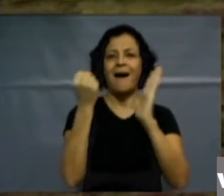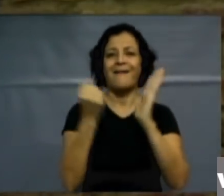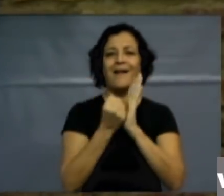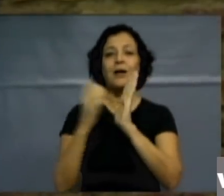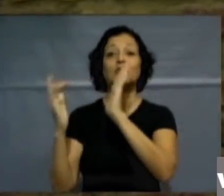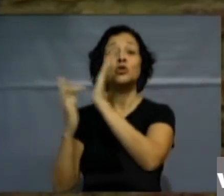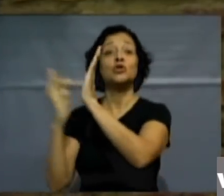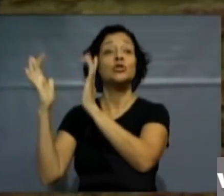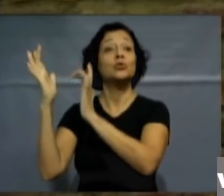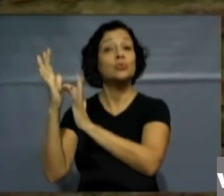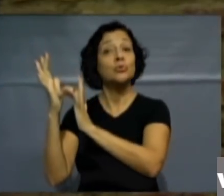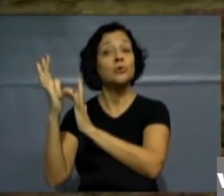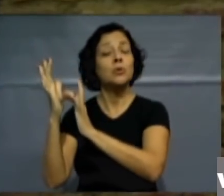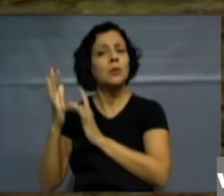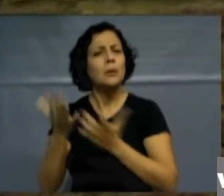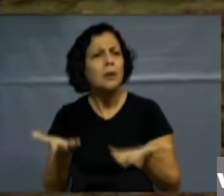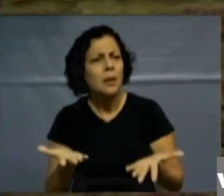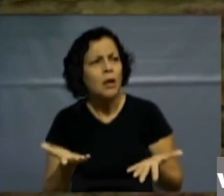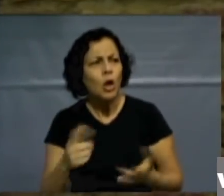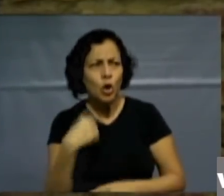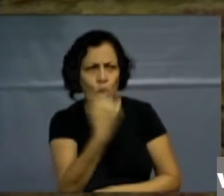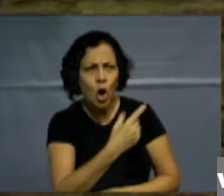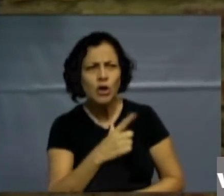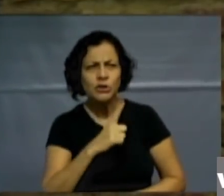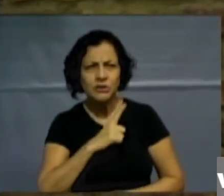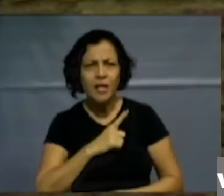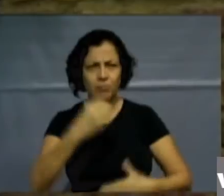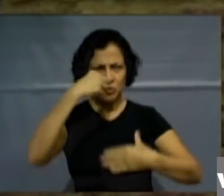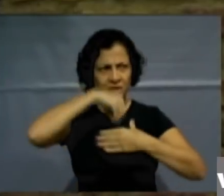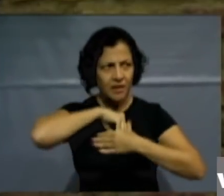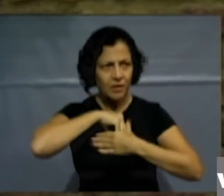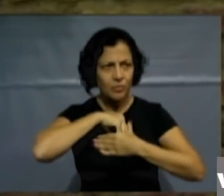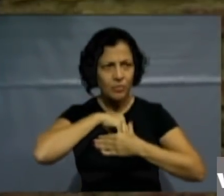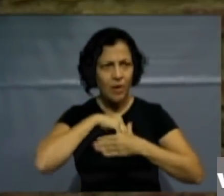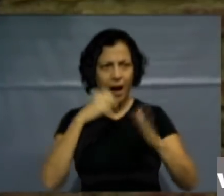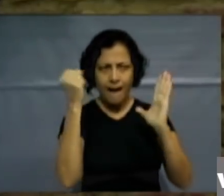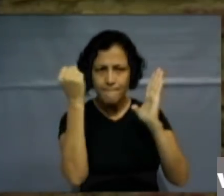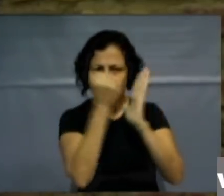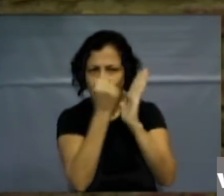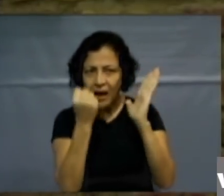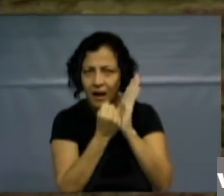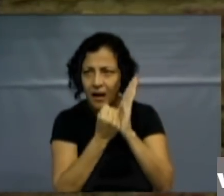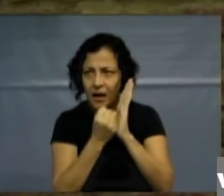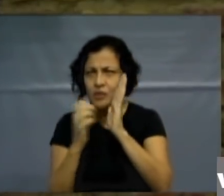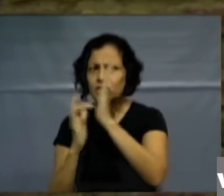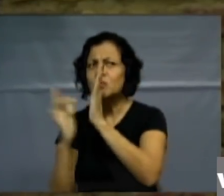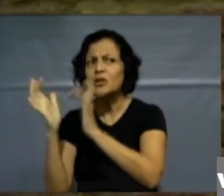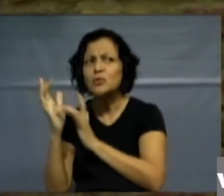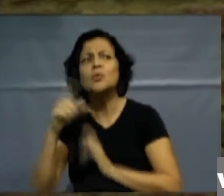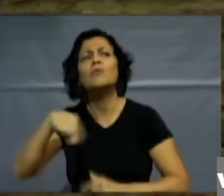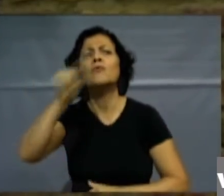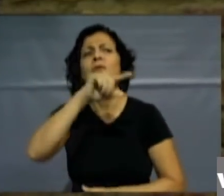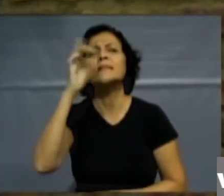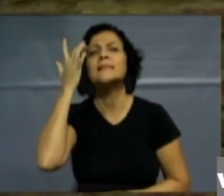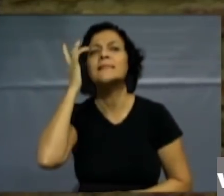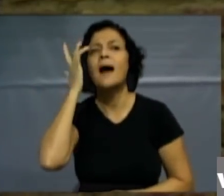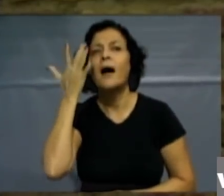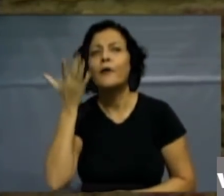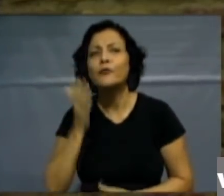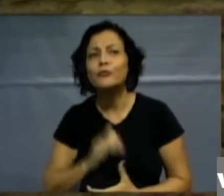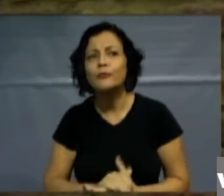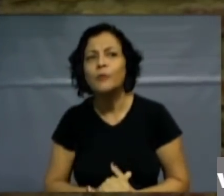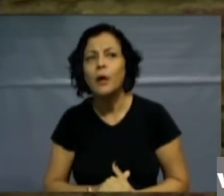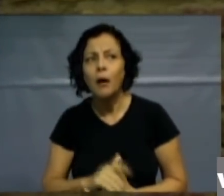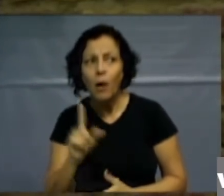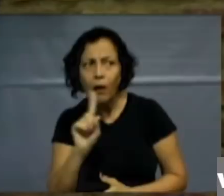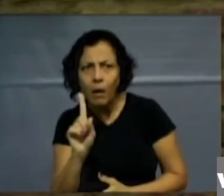Será que hoje a gente pode trazer as marcas de Jesus? O que vocês acham? Será